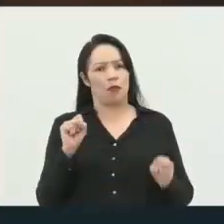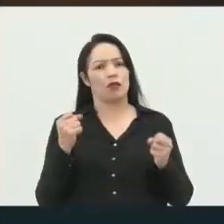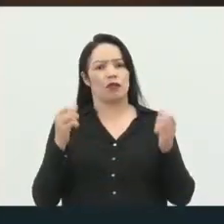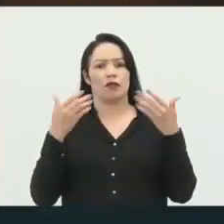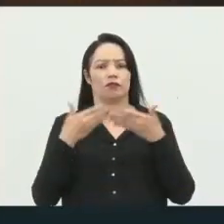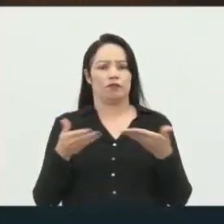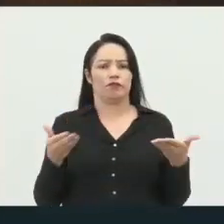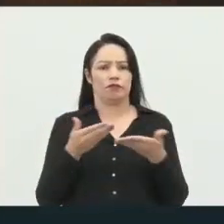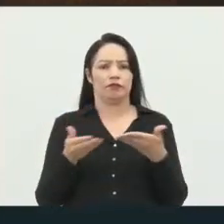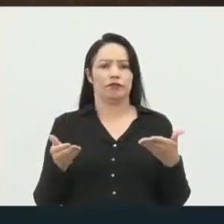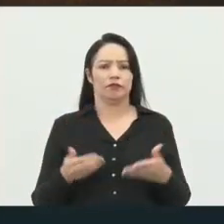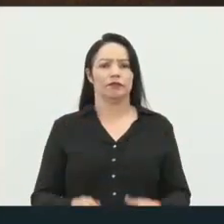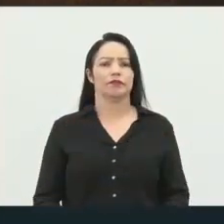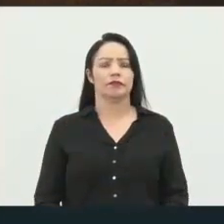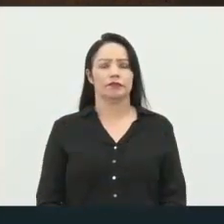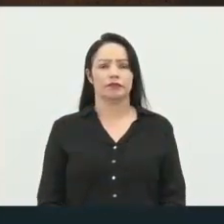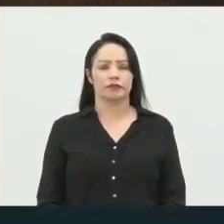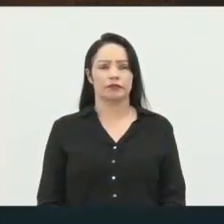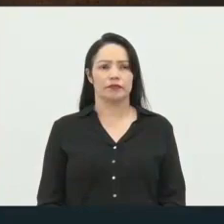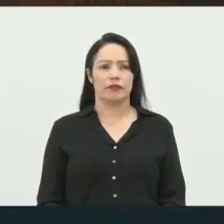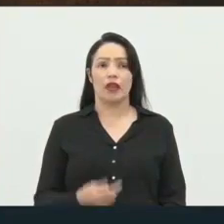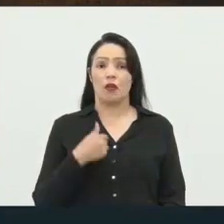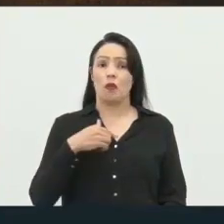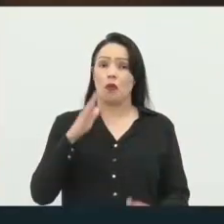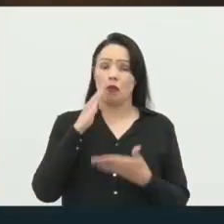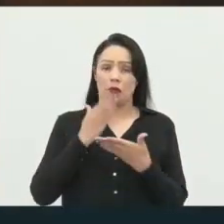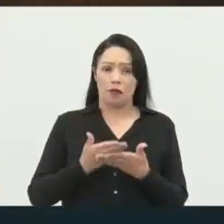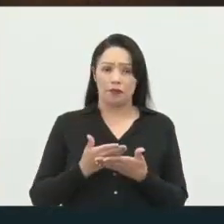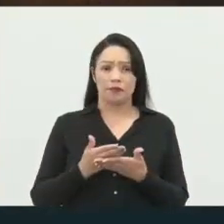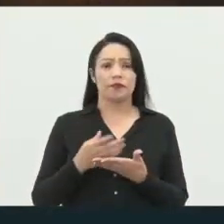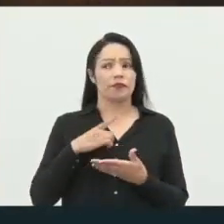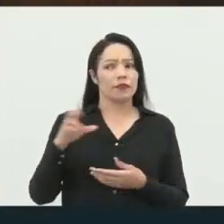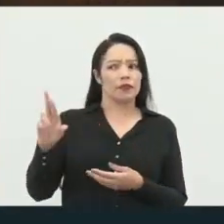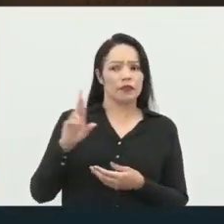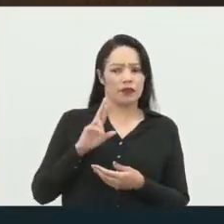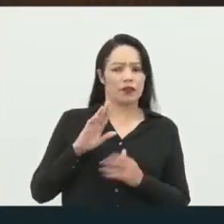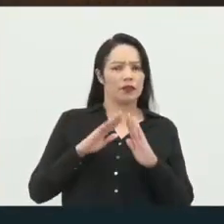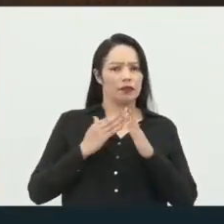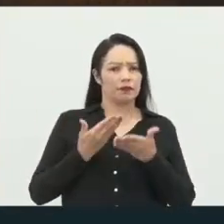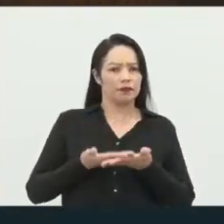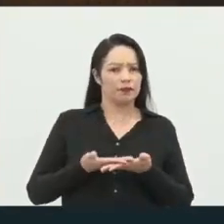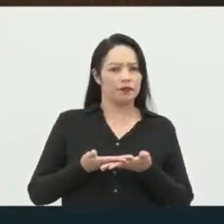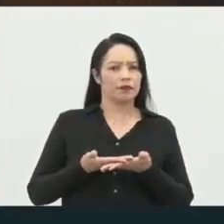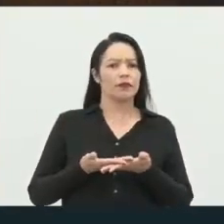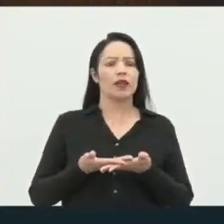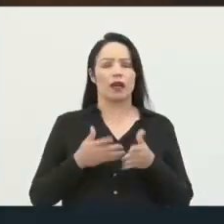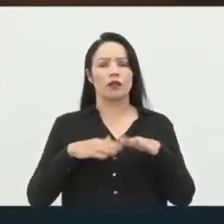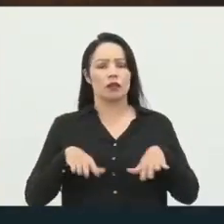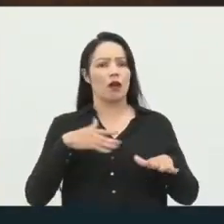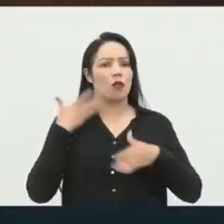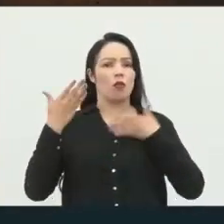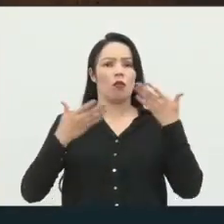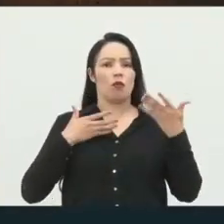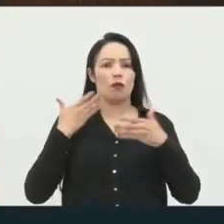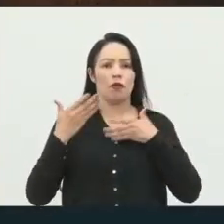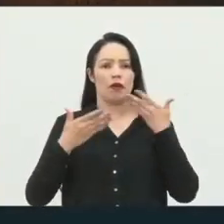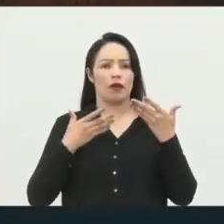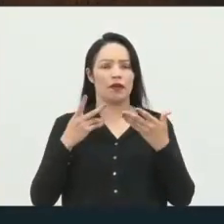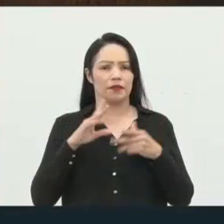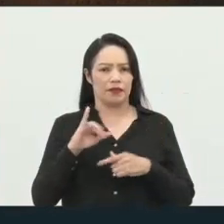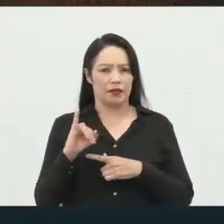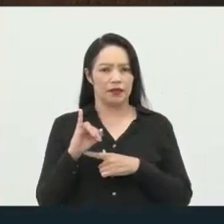vai para o ralo e eu acredito que com a resposta do requerimento a gente vai se surpreender se surpreender